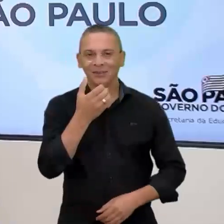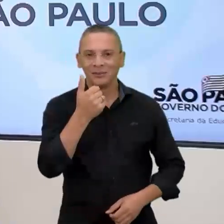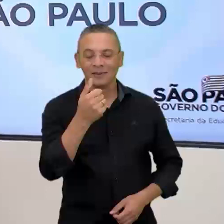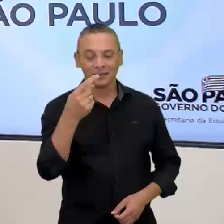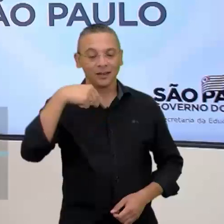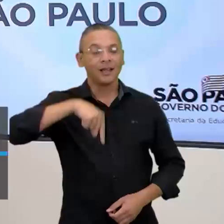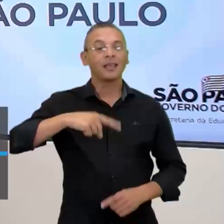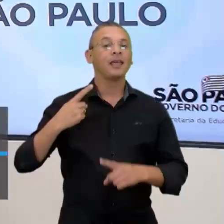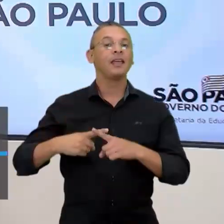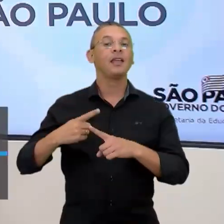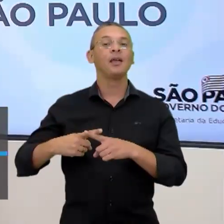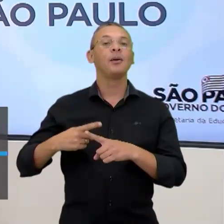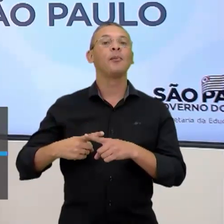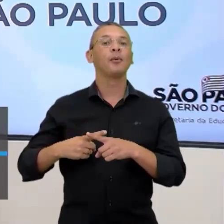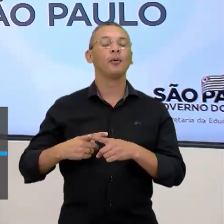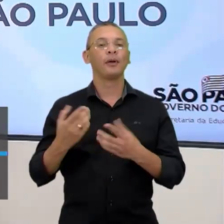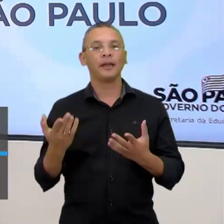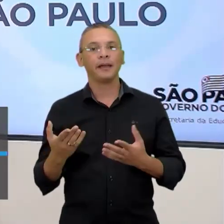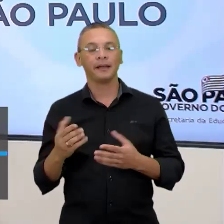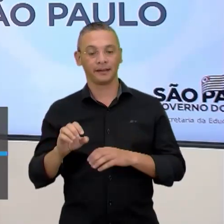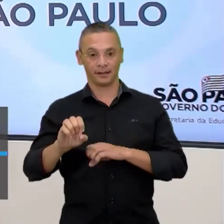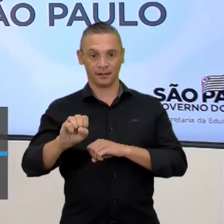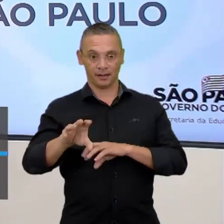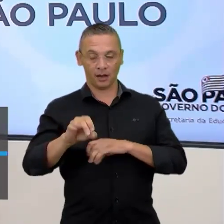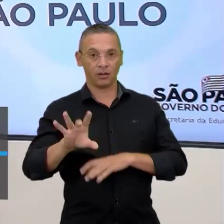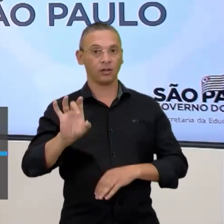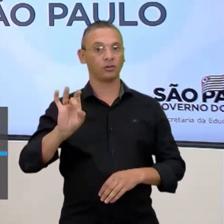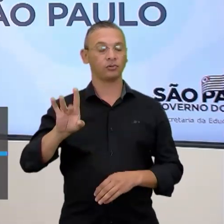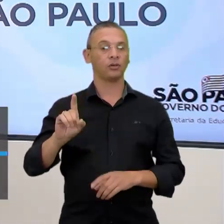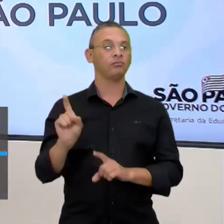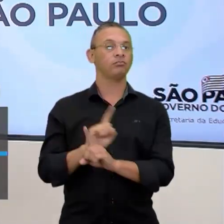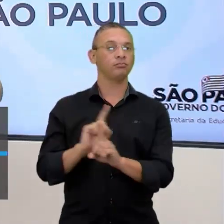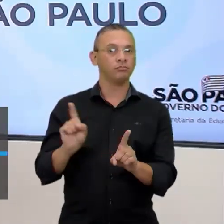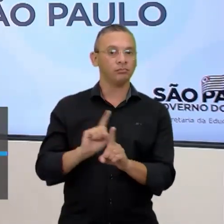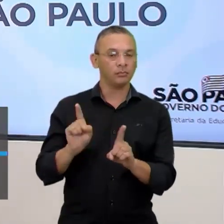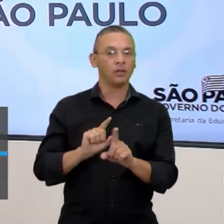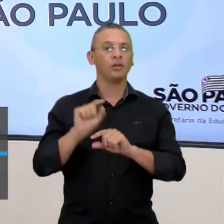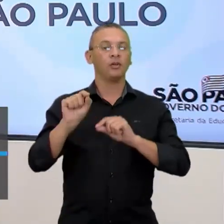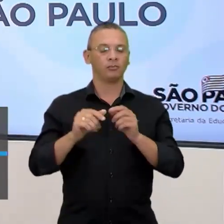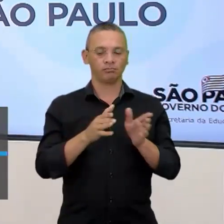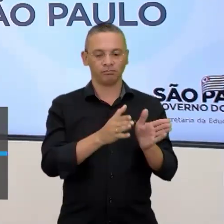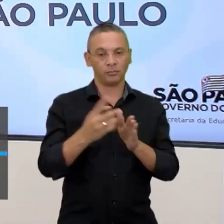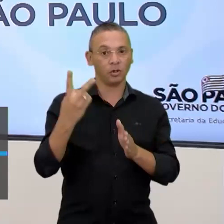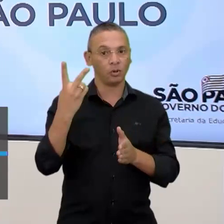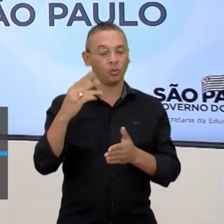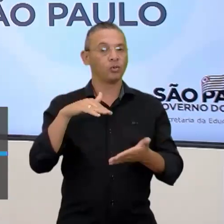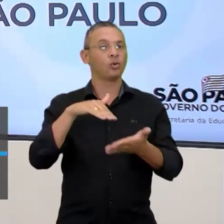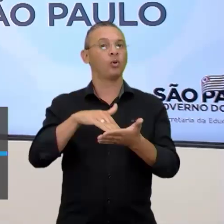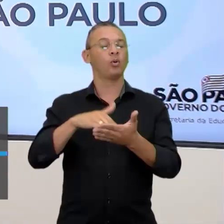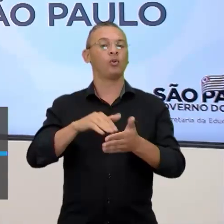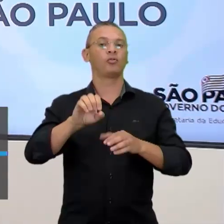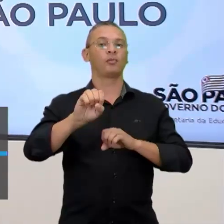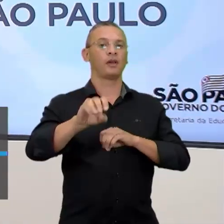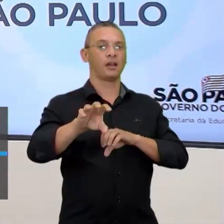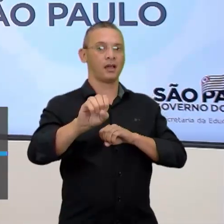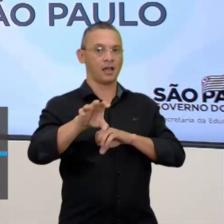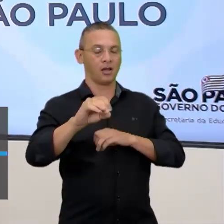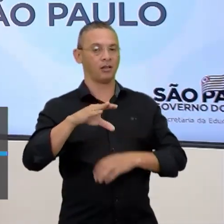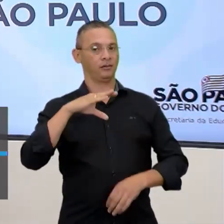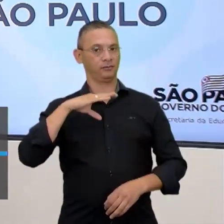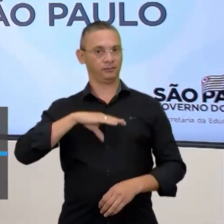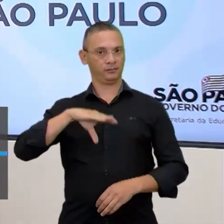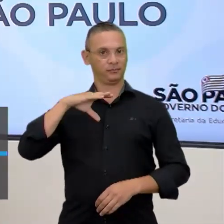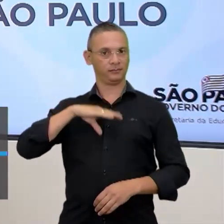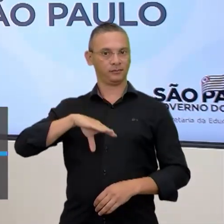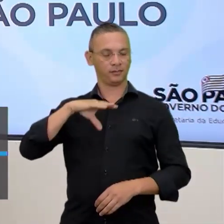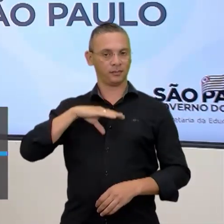Estamos aqui para não apenas mais uma aula de língua portuguesa, para a sequência das duas últimas aulas de língua portuguesa